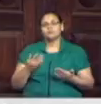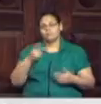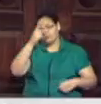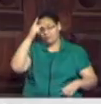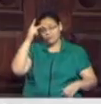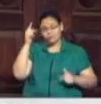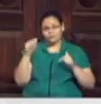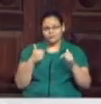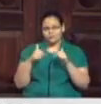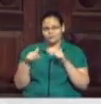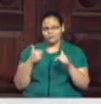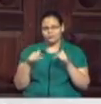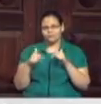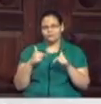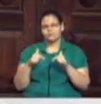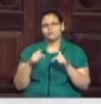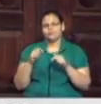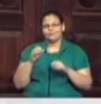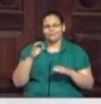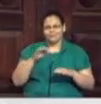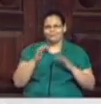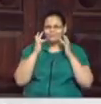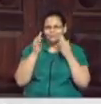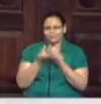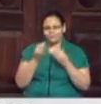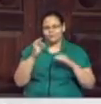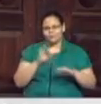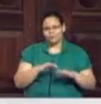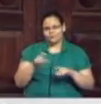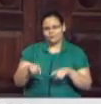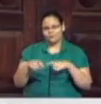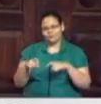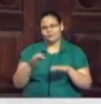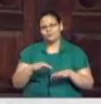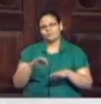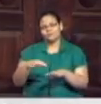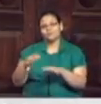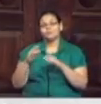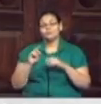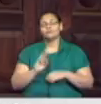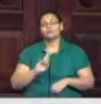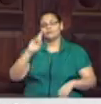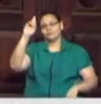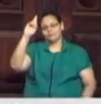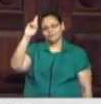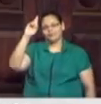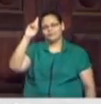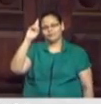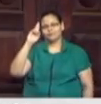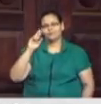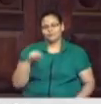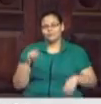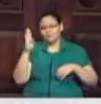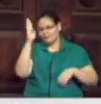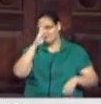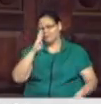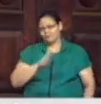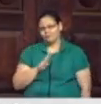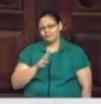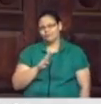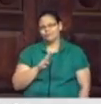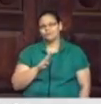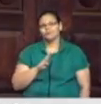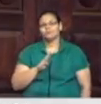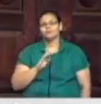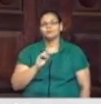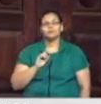pessoal que trabalha com agricultura familiar, enfim, uma série de segmentos que hoje representam no Brasil